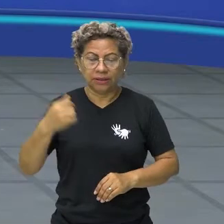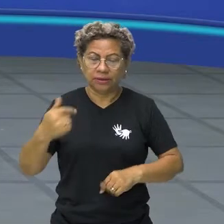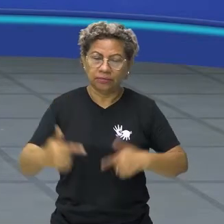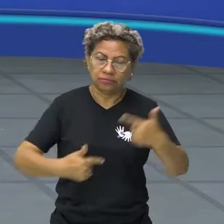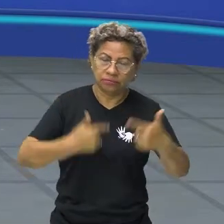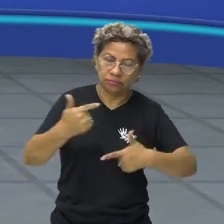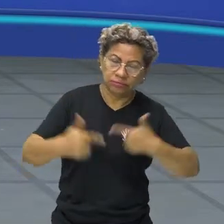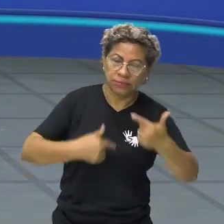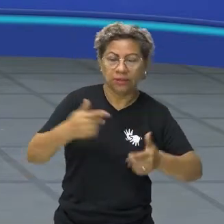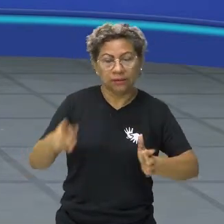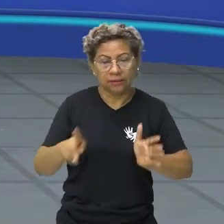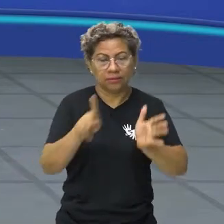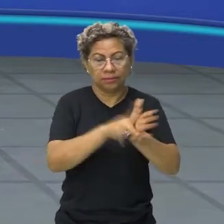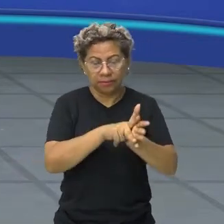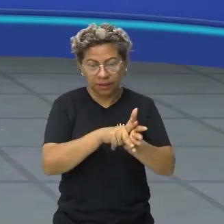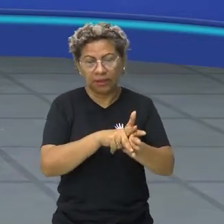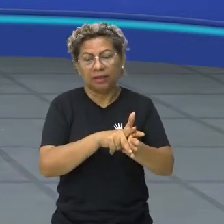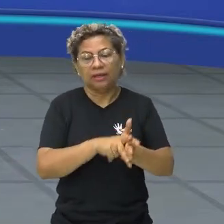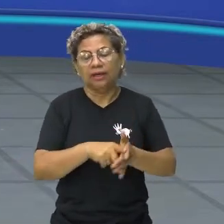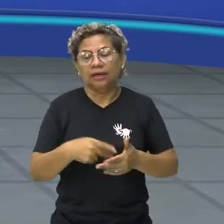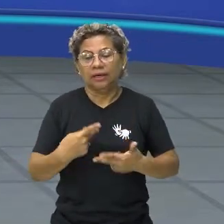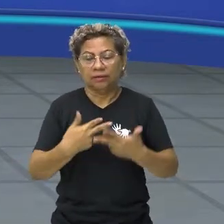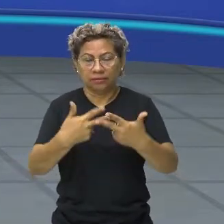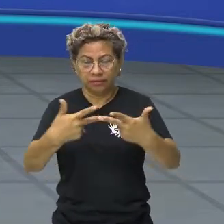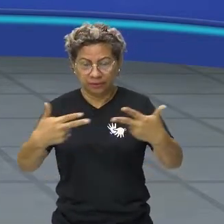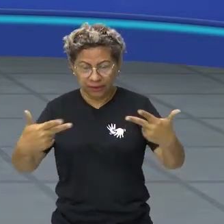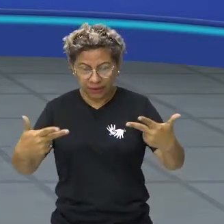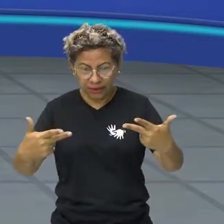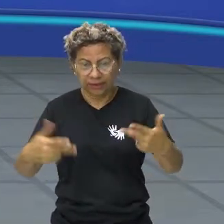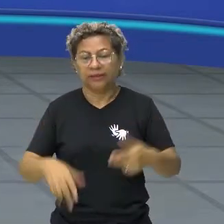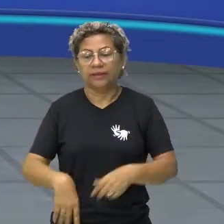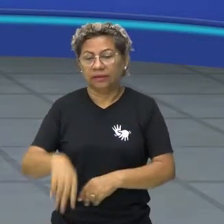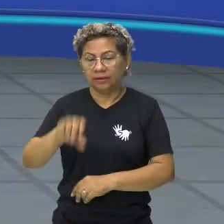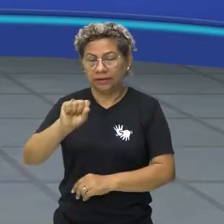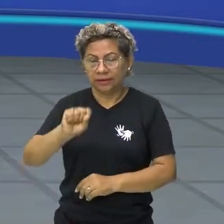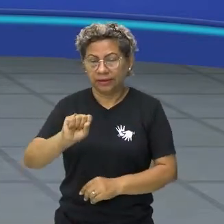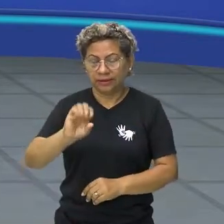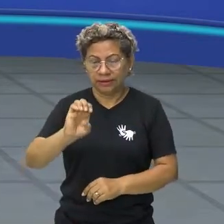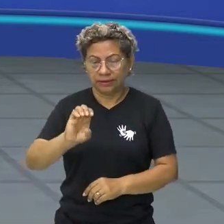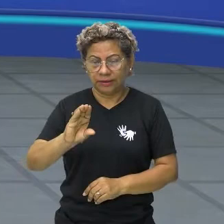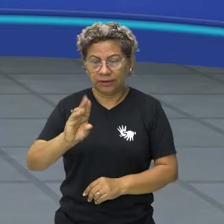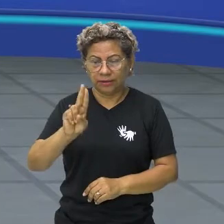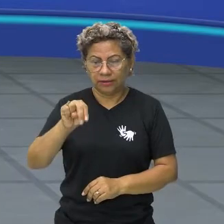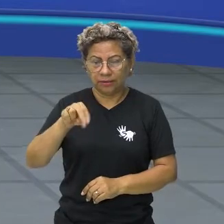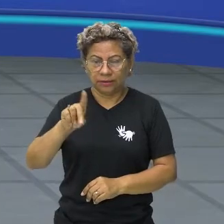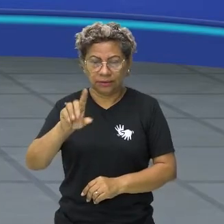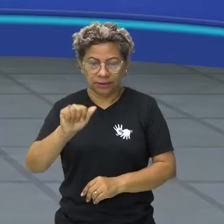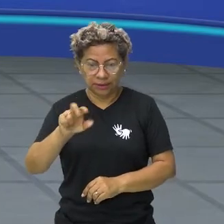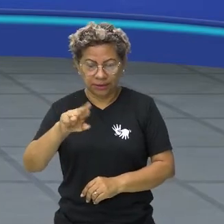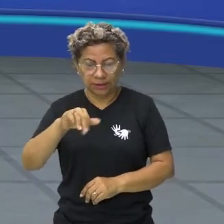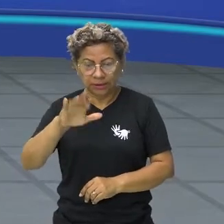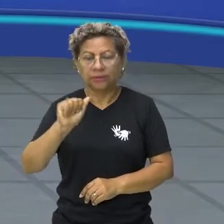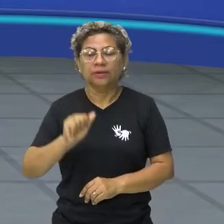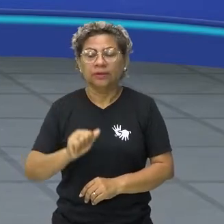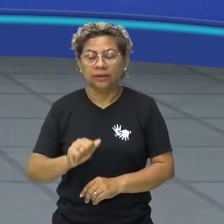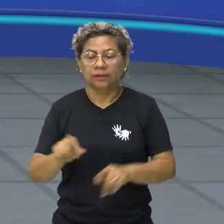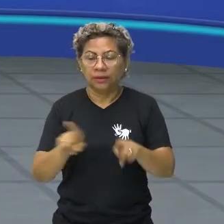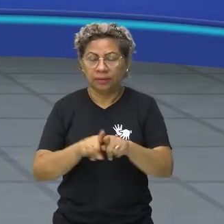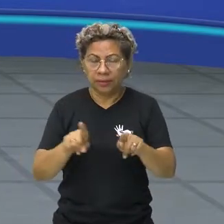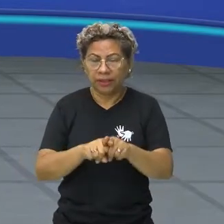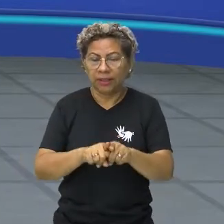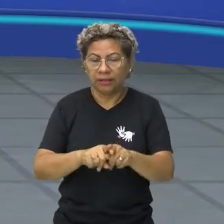setor secundário, o setor terciário, né? Tendo aí o comércio no setor terciário, né? As indústrias no